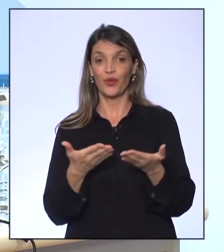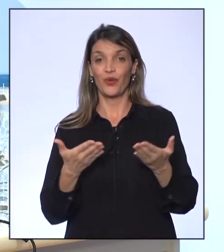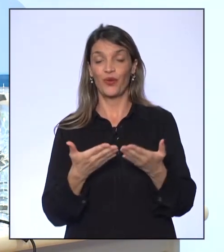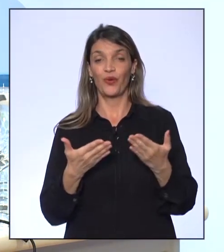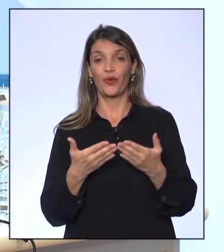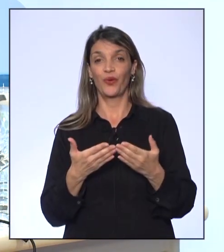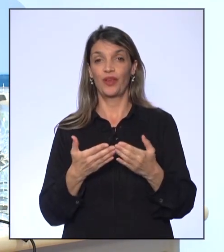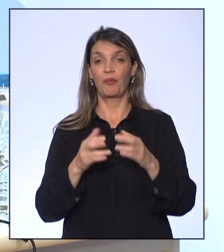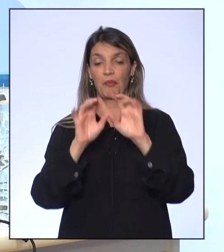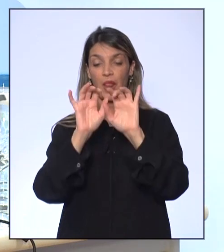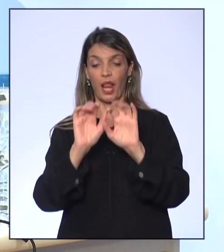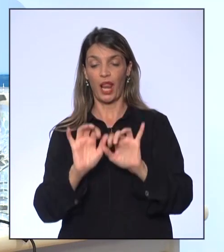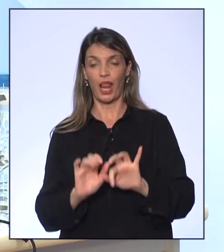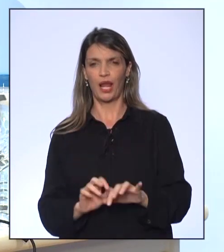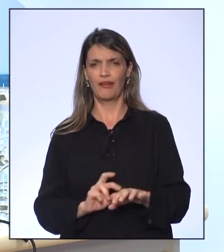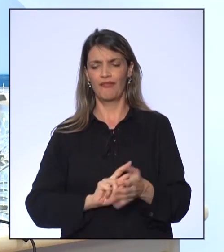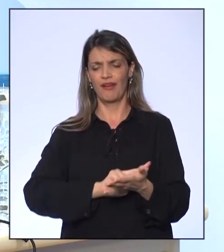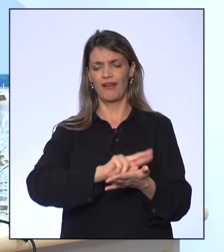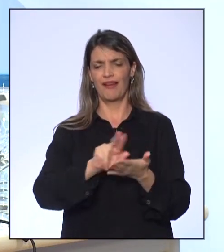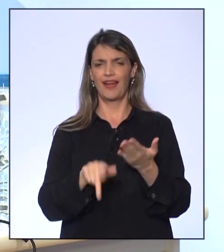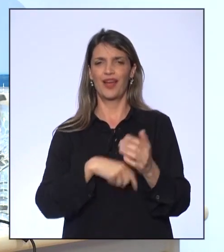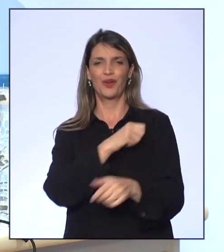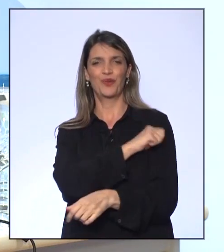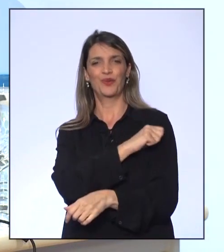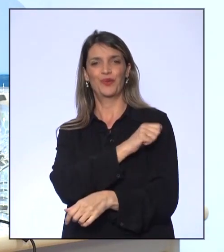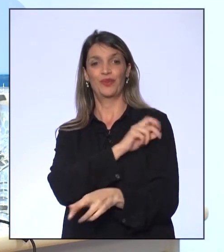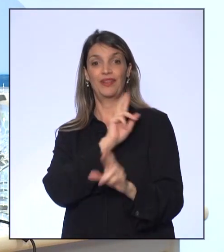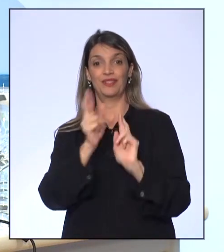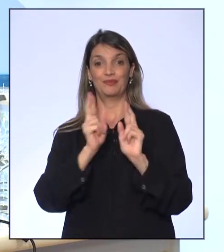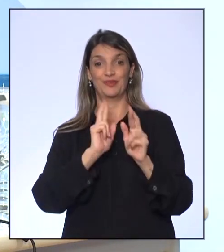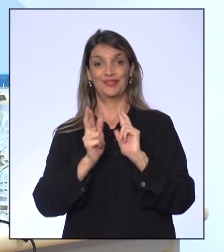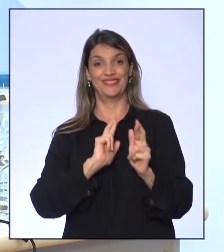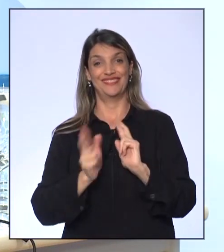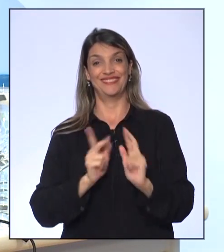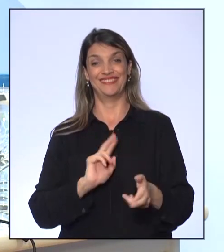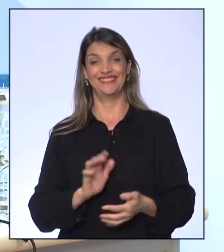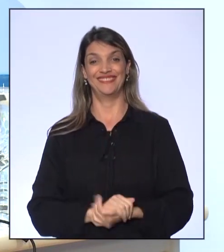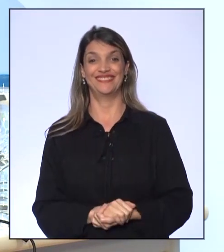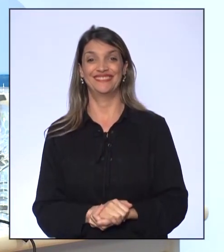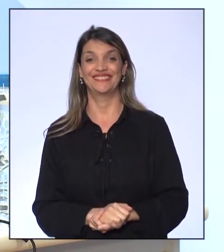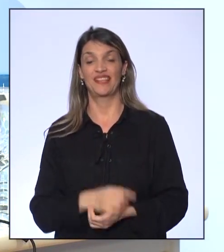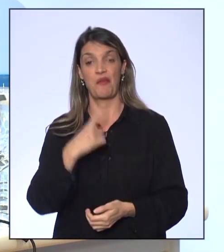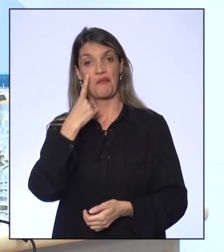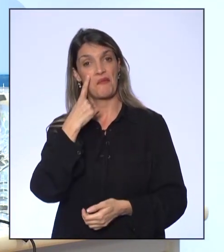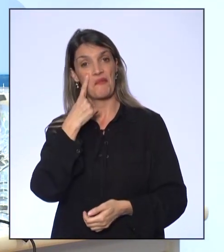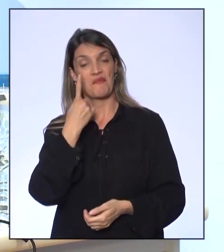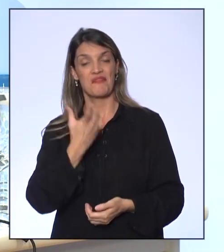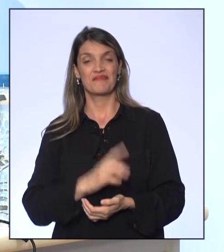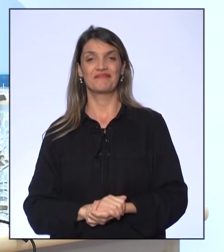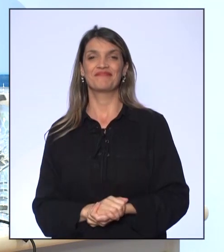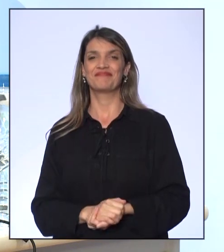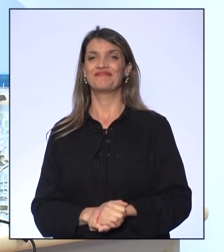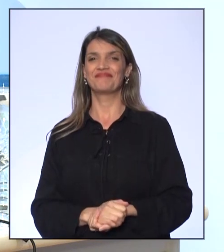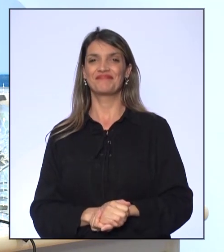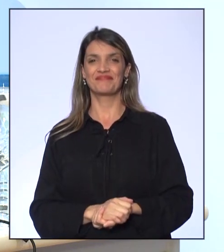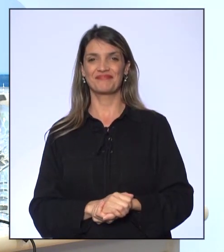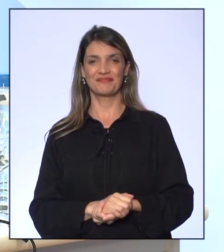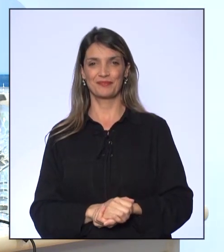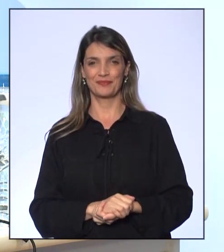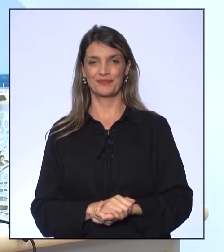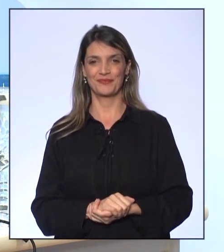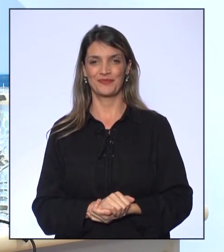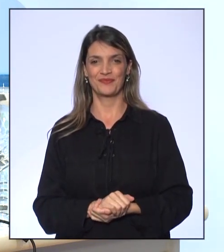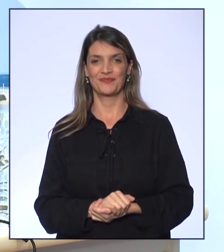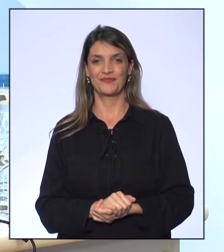nós tivemos vários alunos contribuindo aí com as nossas questões. Então, vamos lá, vamos ver o que o pessoal escreveu. Vamos lá.